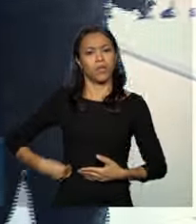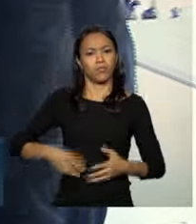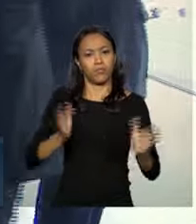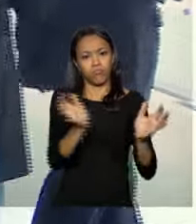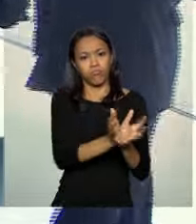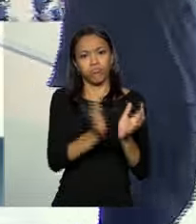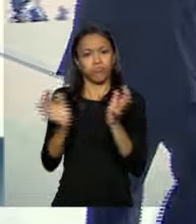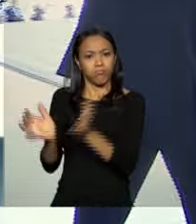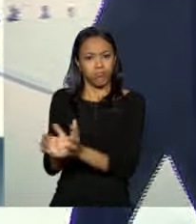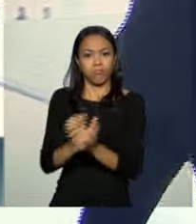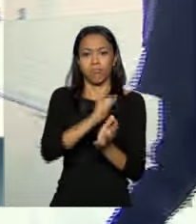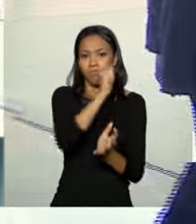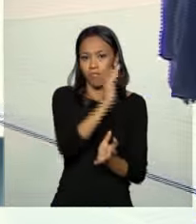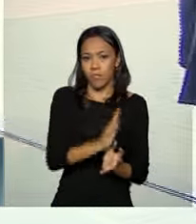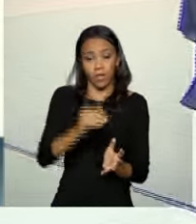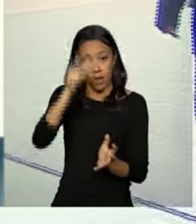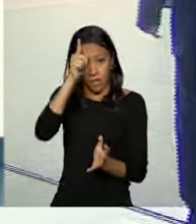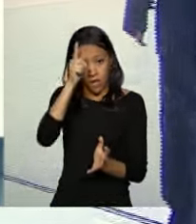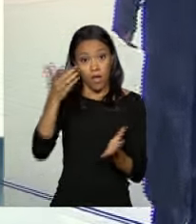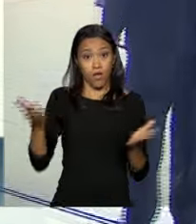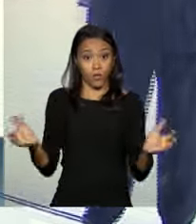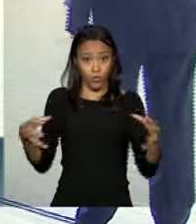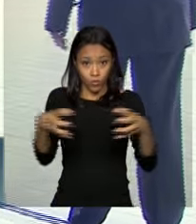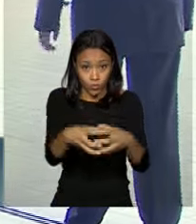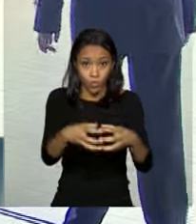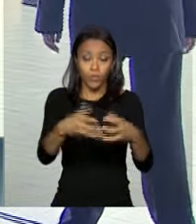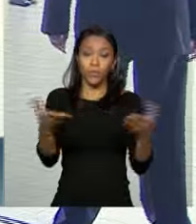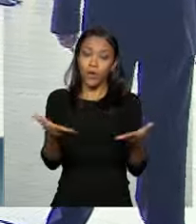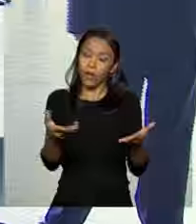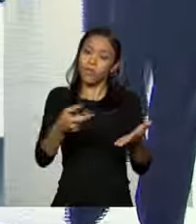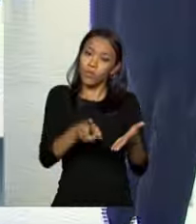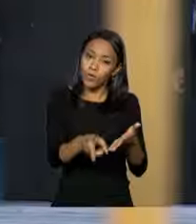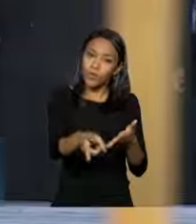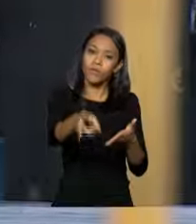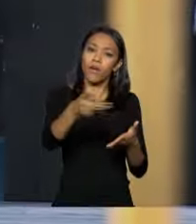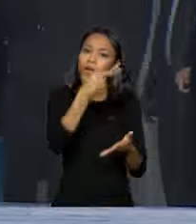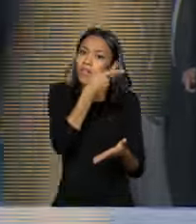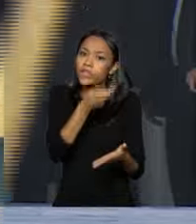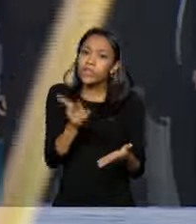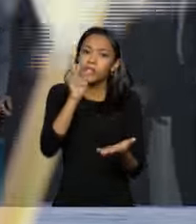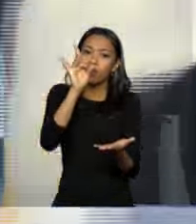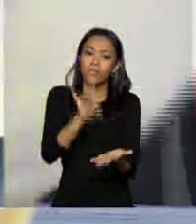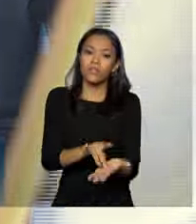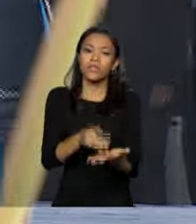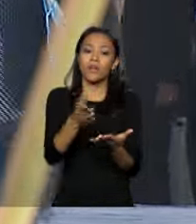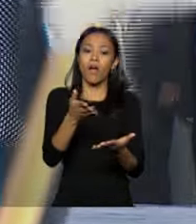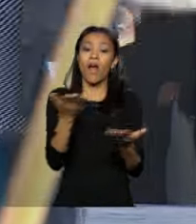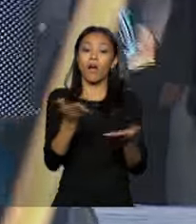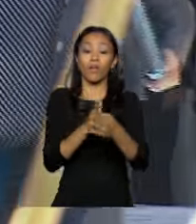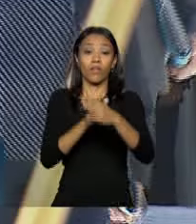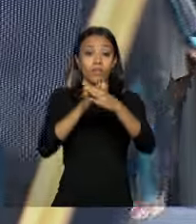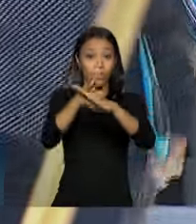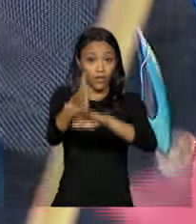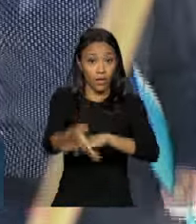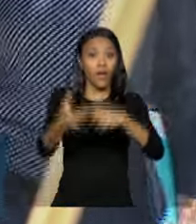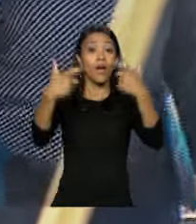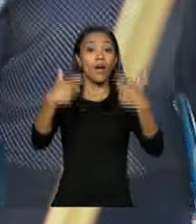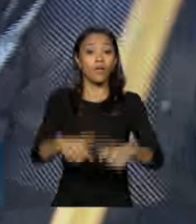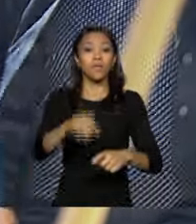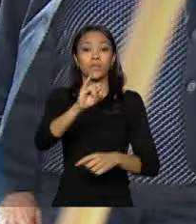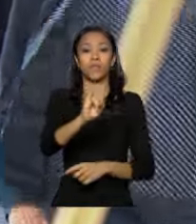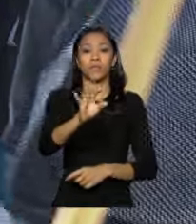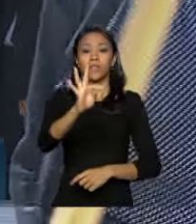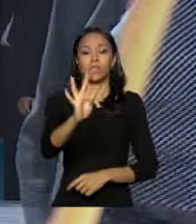no Palácio do Planalto, elas vão dar sequência ao programa desta visita oficial, se dirigindo ao Palácio do Itamaraty.